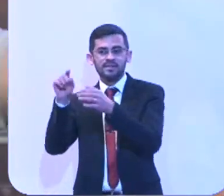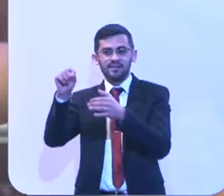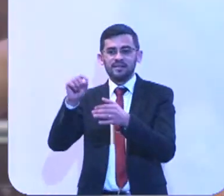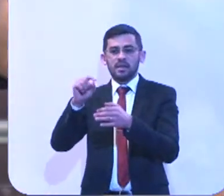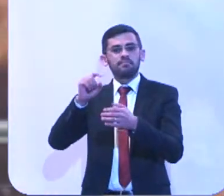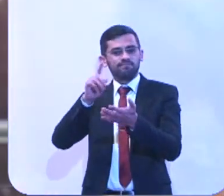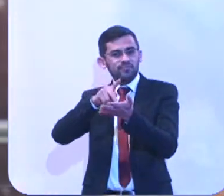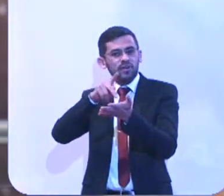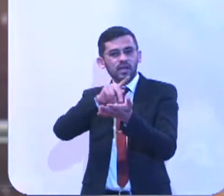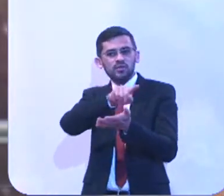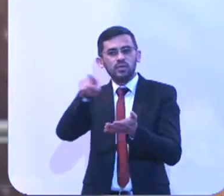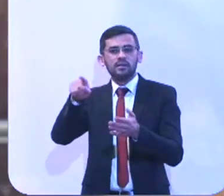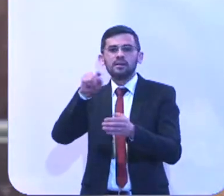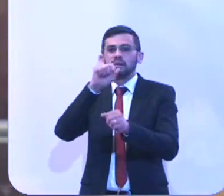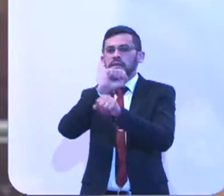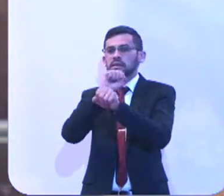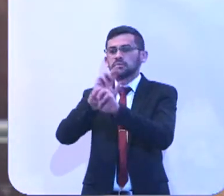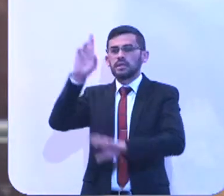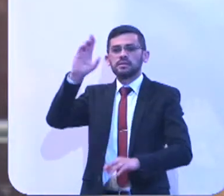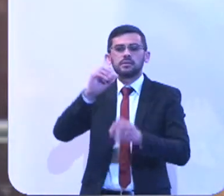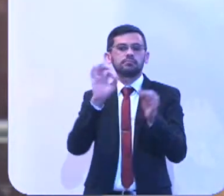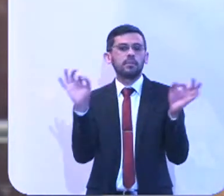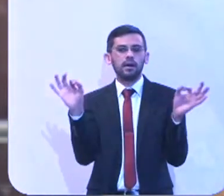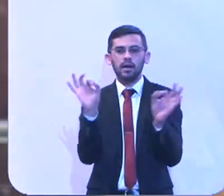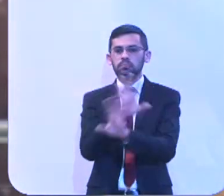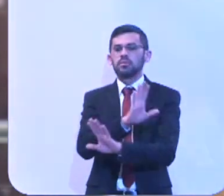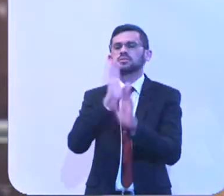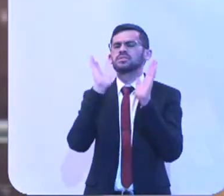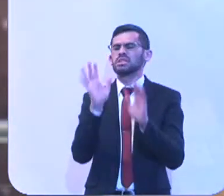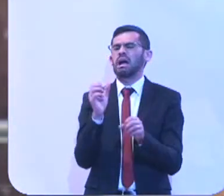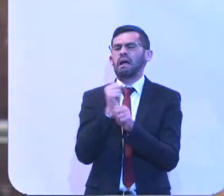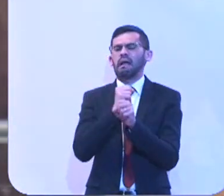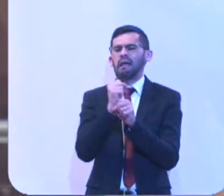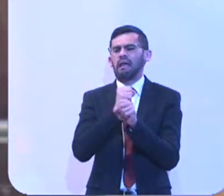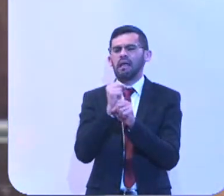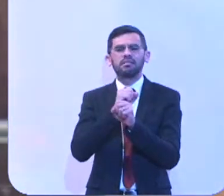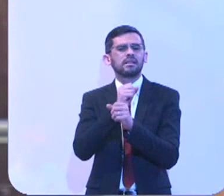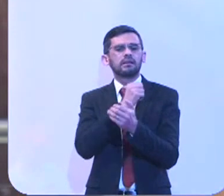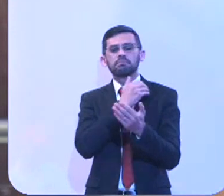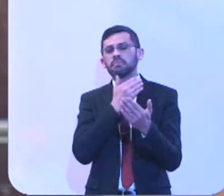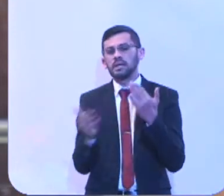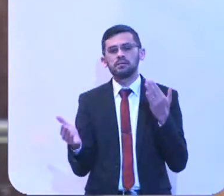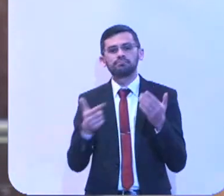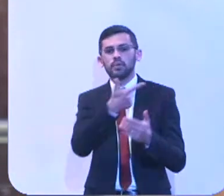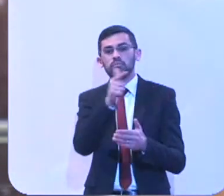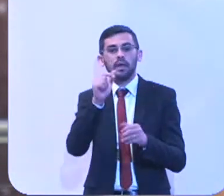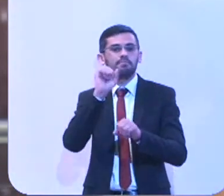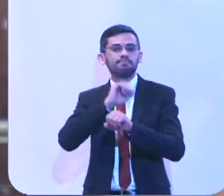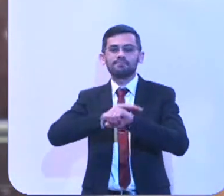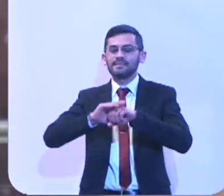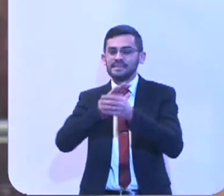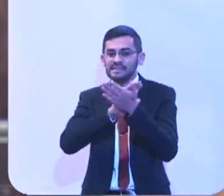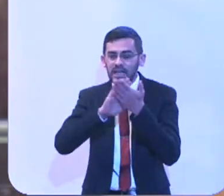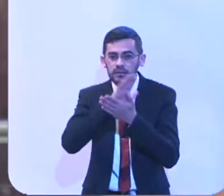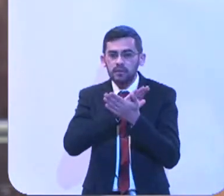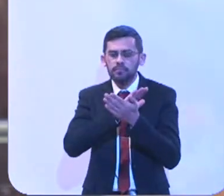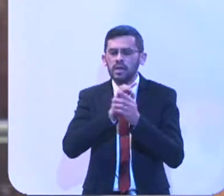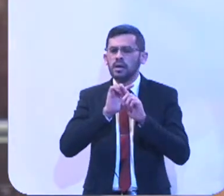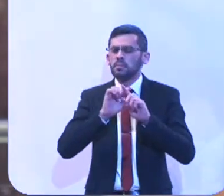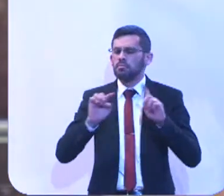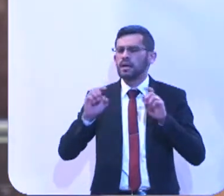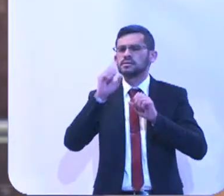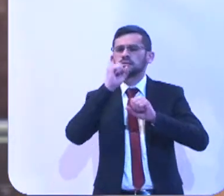secos. A esperança foi embora e faz tempo. Ela morreu. E é interessante porque no Salmo